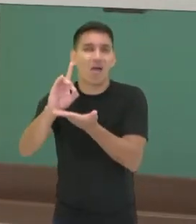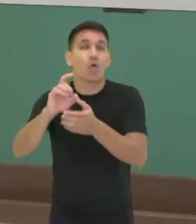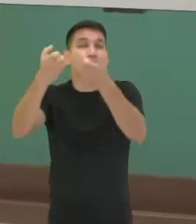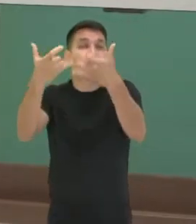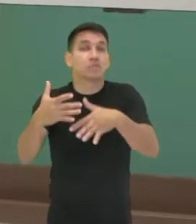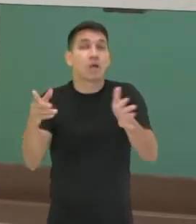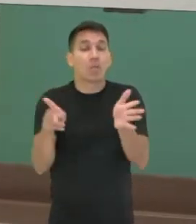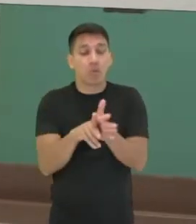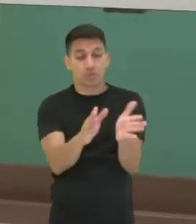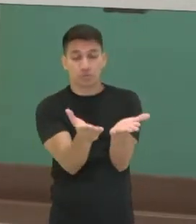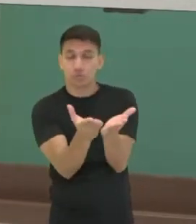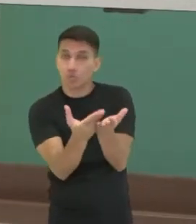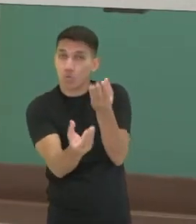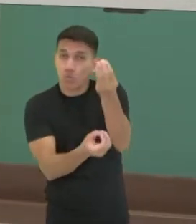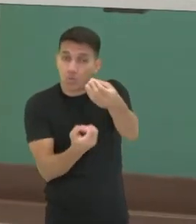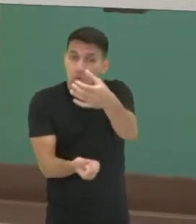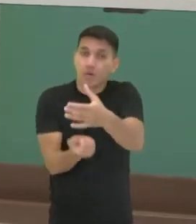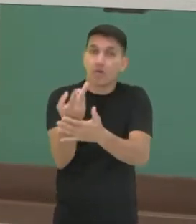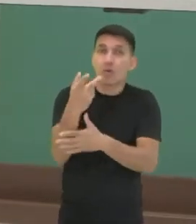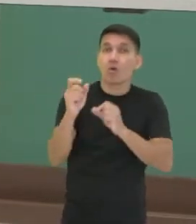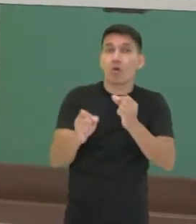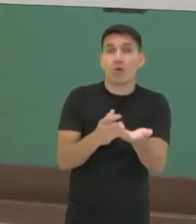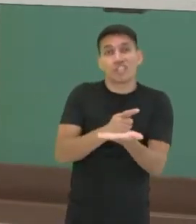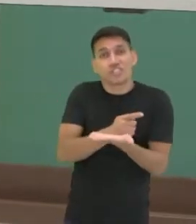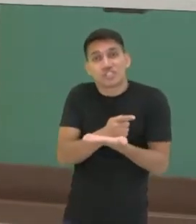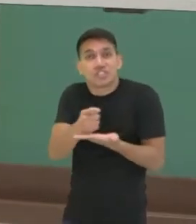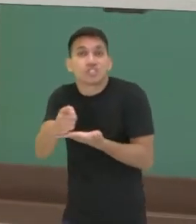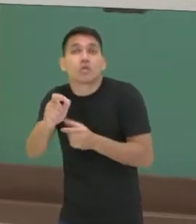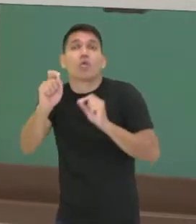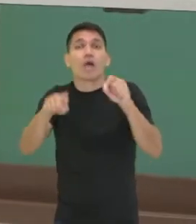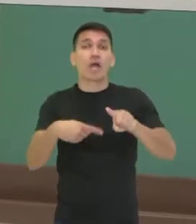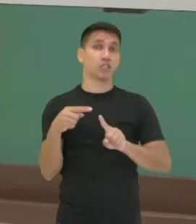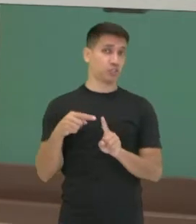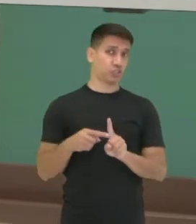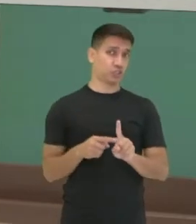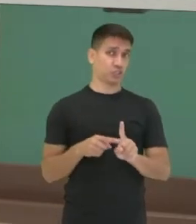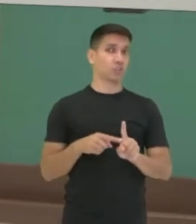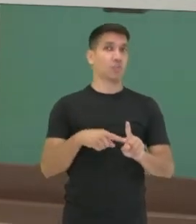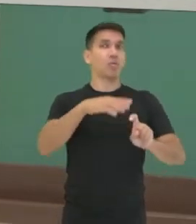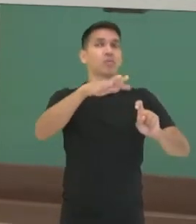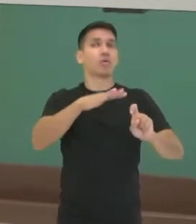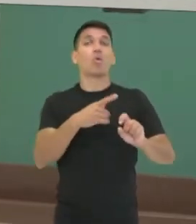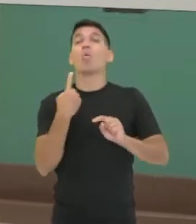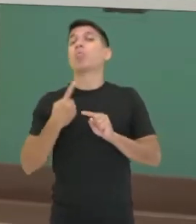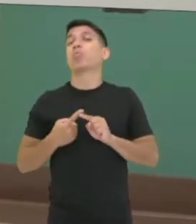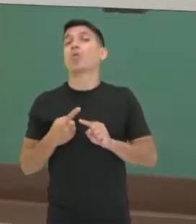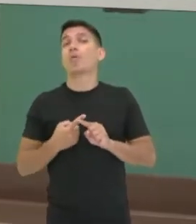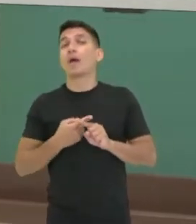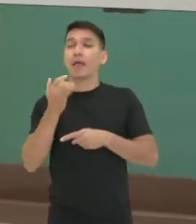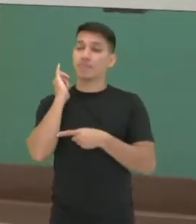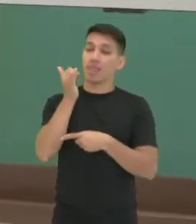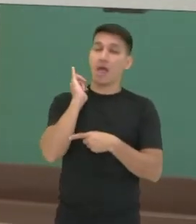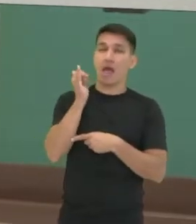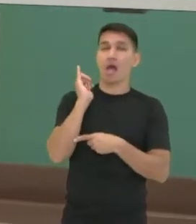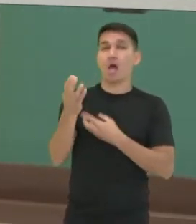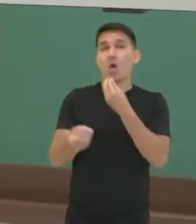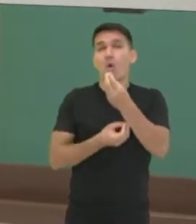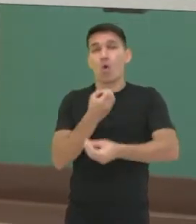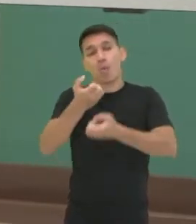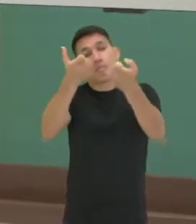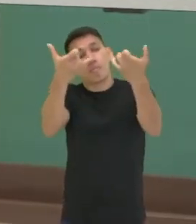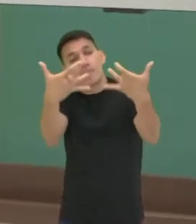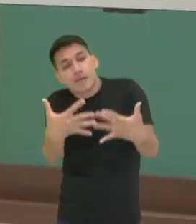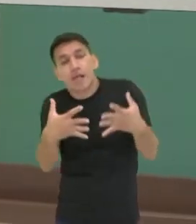o cristianismo a origem. A Gênese é um tipo de mitologia no sentido que é a narrativa sobre é